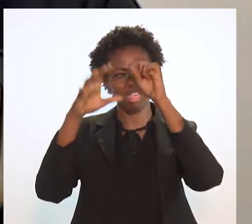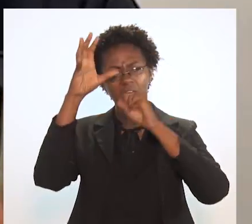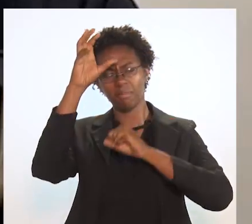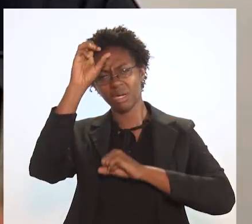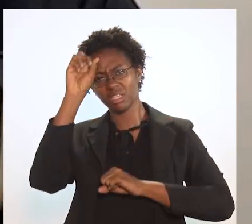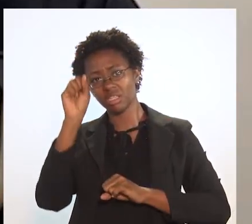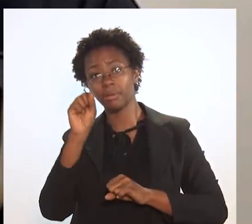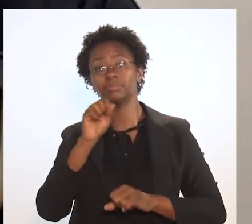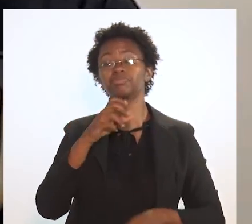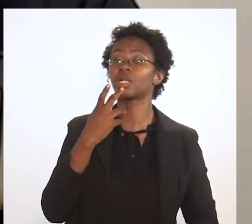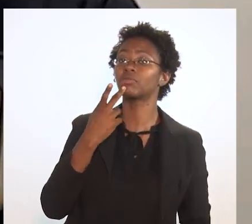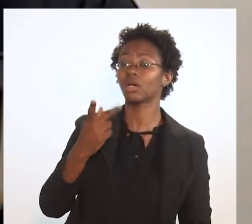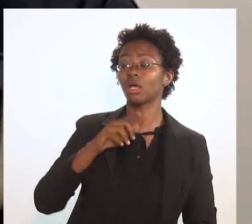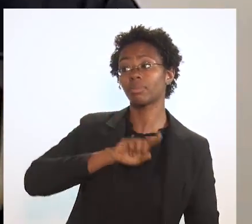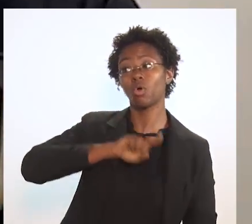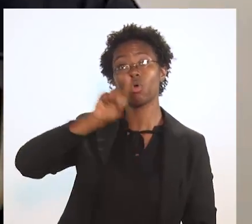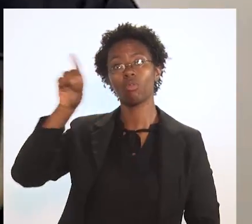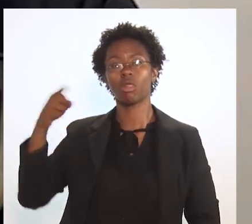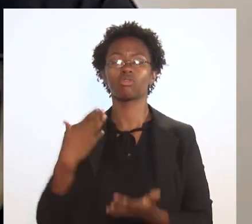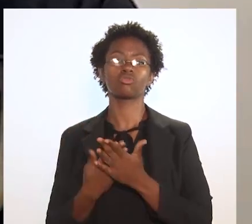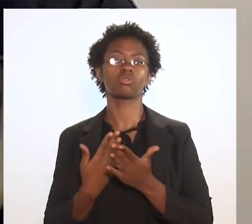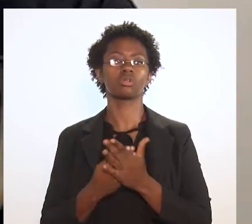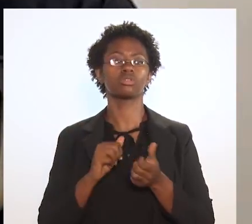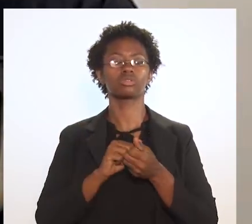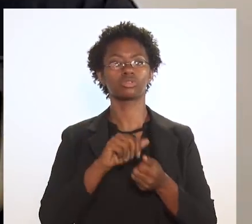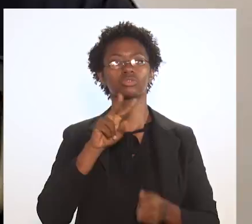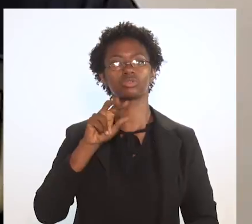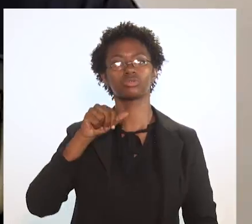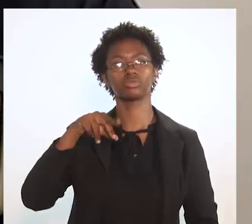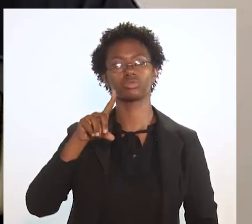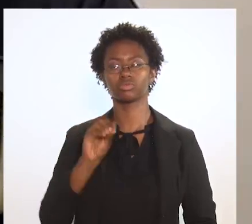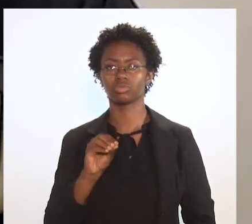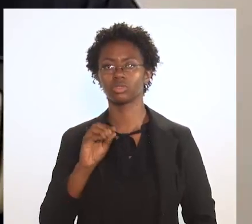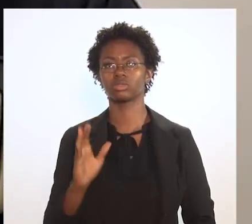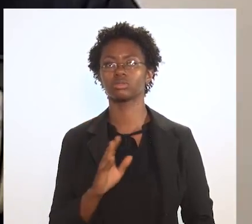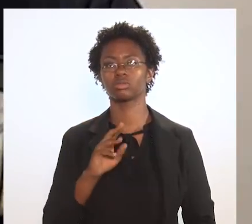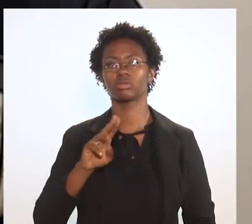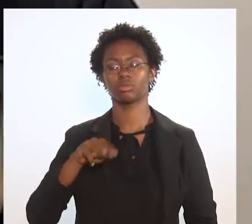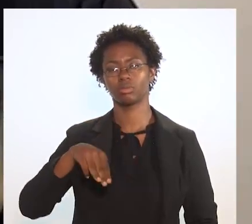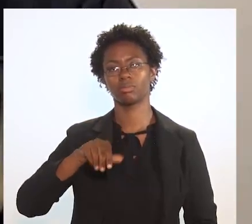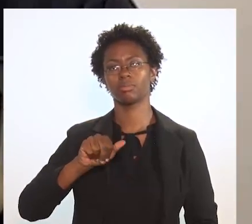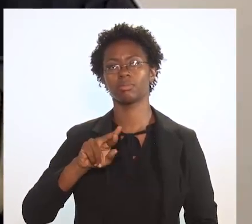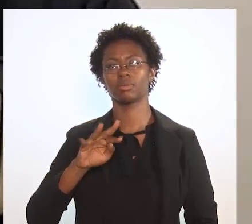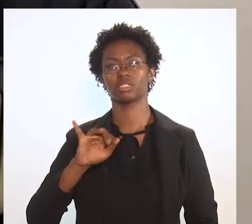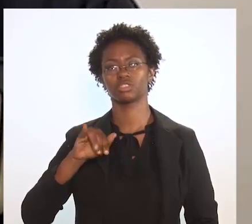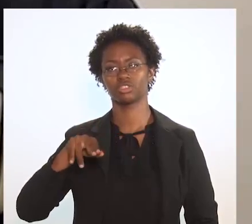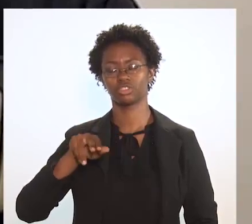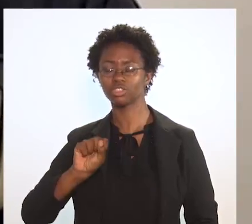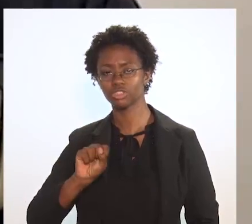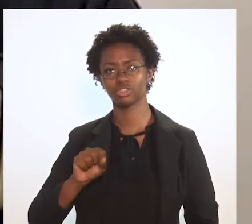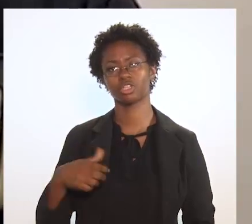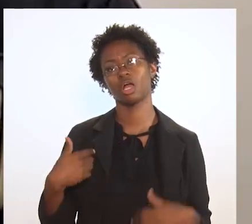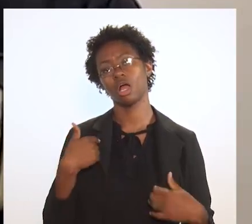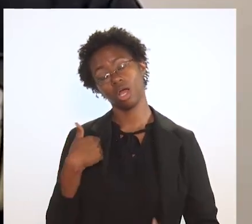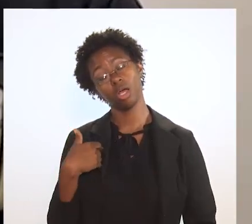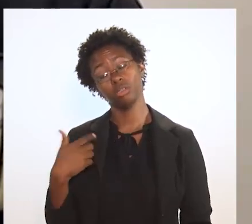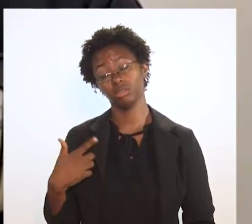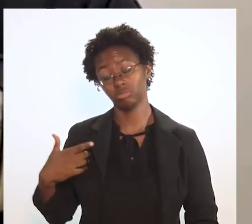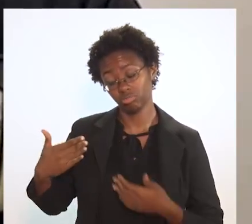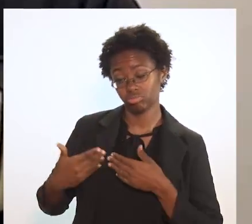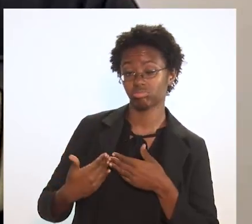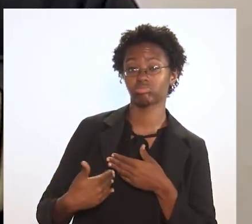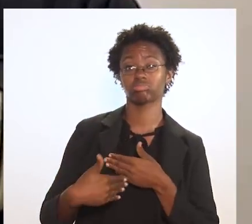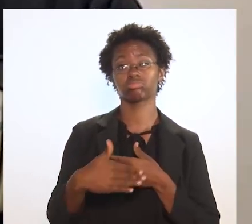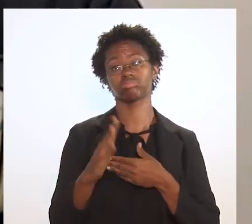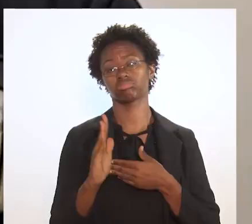fui indicado a estudar com Wanderson Martins, que é o pai do João Martins. E desde